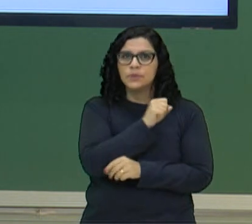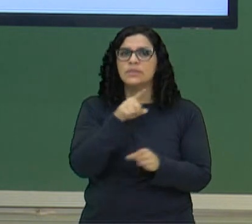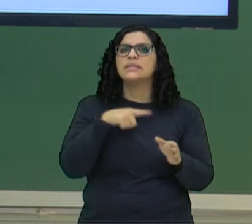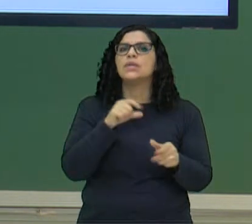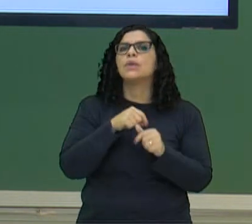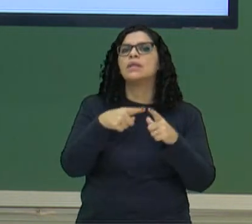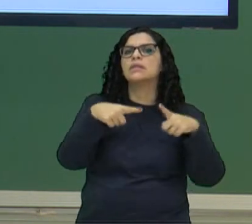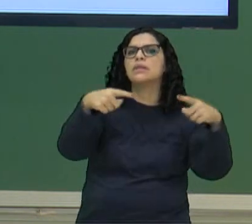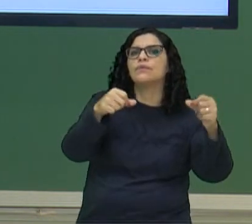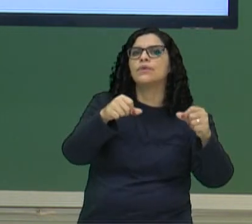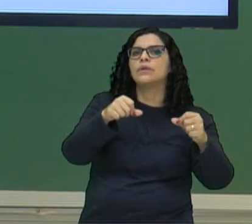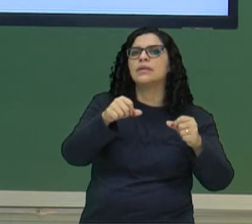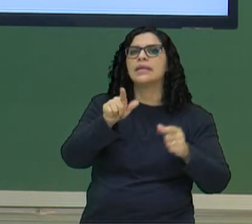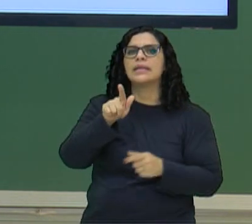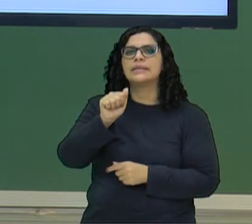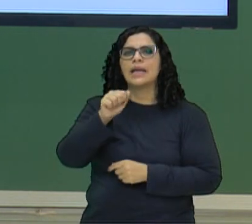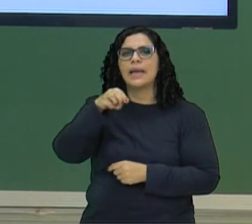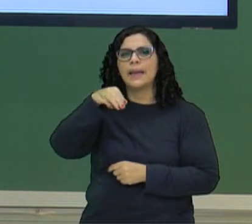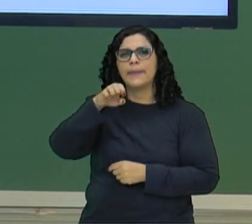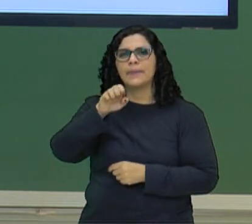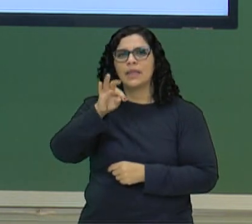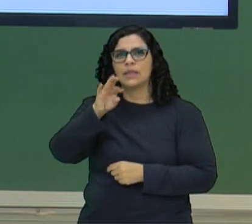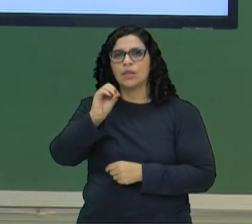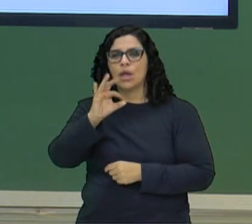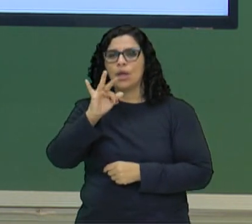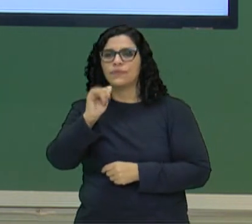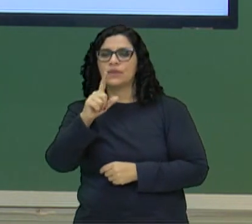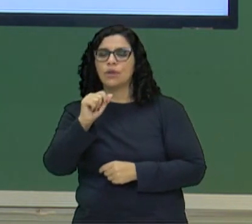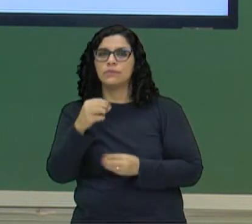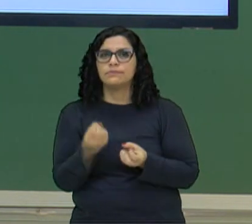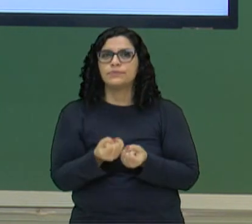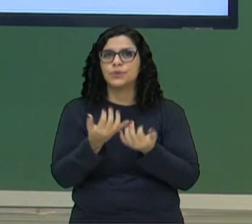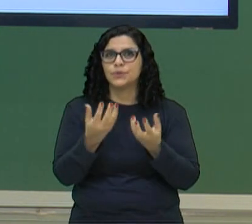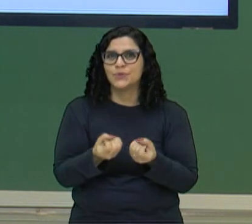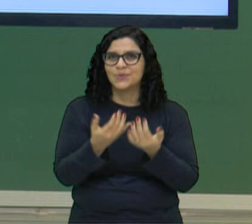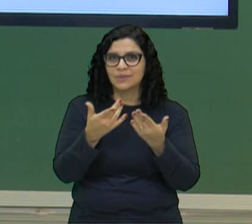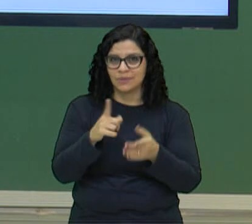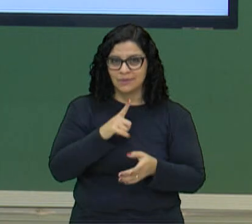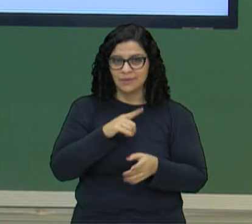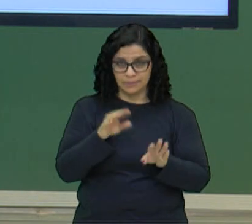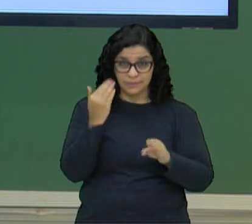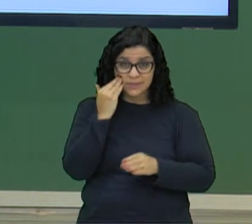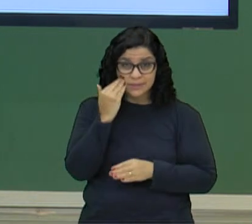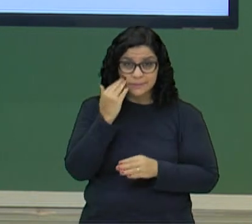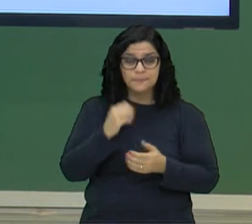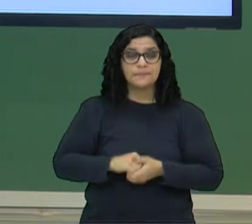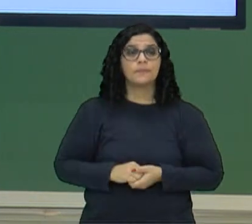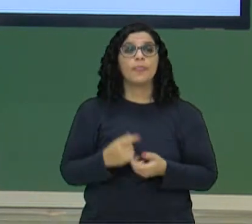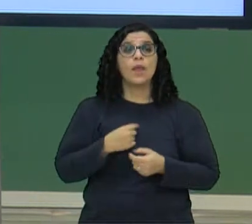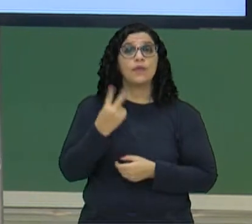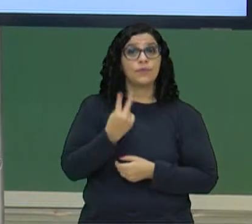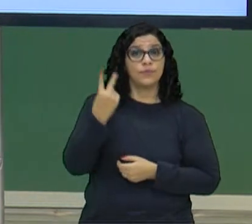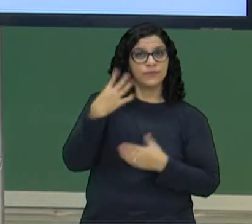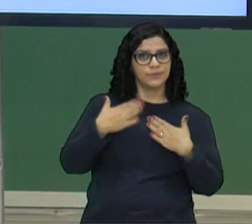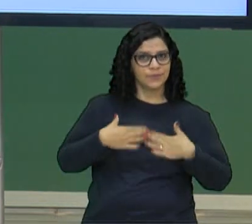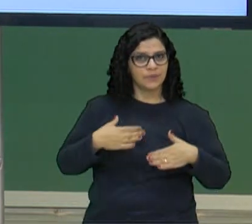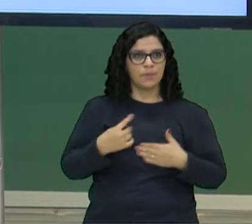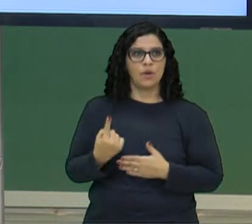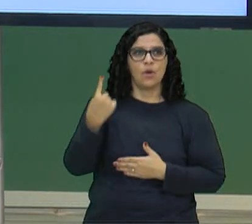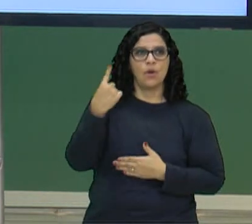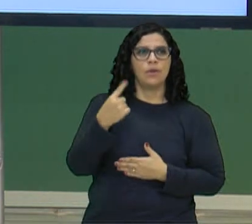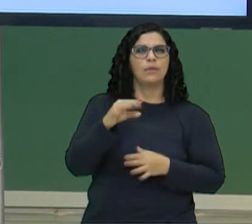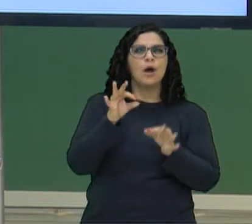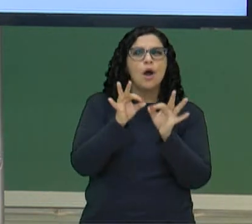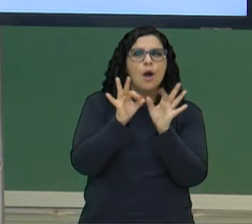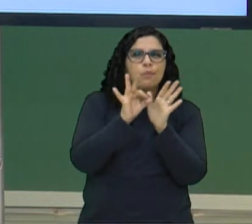vai ter nas folhas? Gametas sendo produzidos. Eu estou vendo o gametófito. Vamos ver isso com calma? Olha lá,